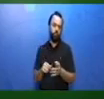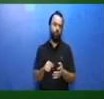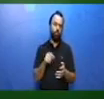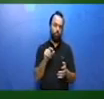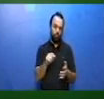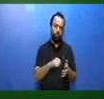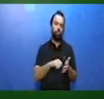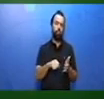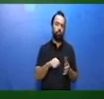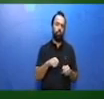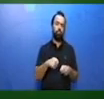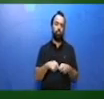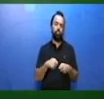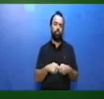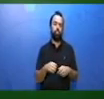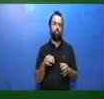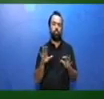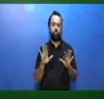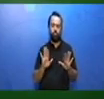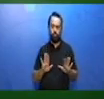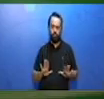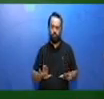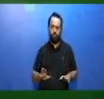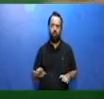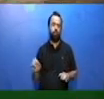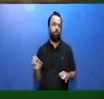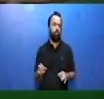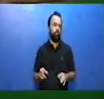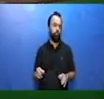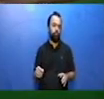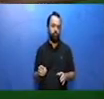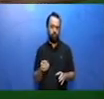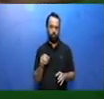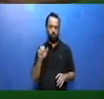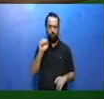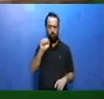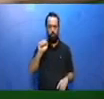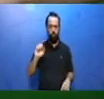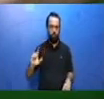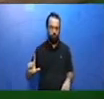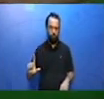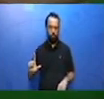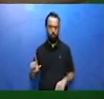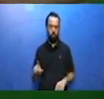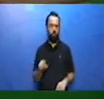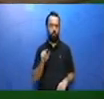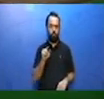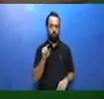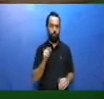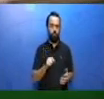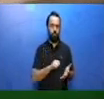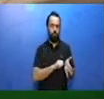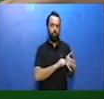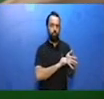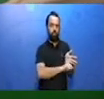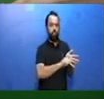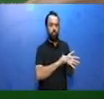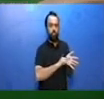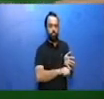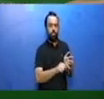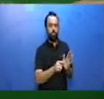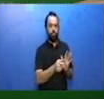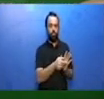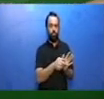com calma e com capricho, tá? Com o lápis azul, a gente vai grifar os trechos que